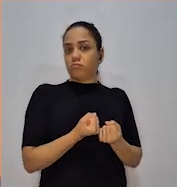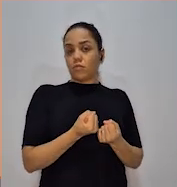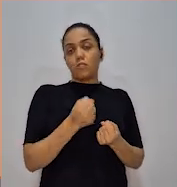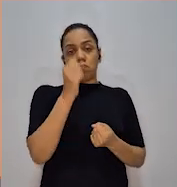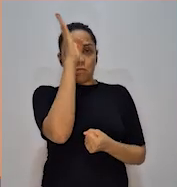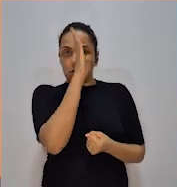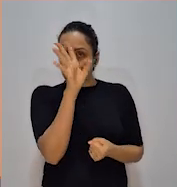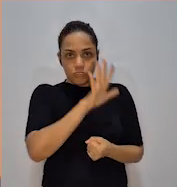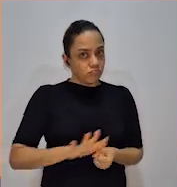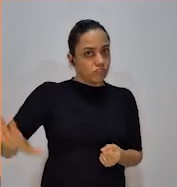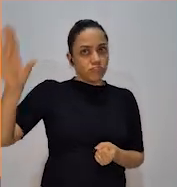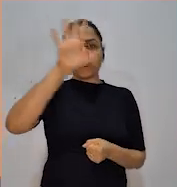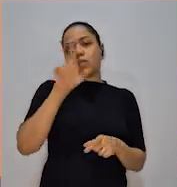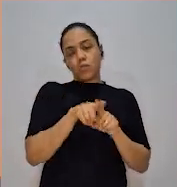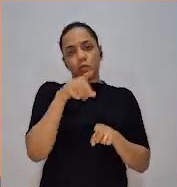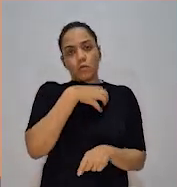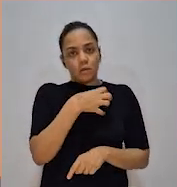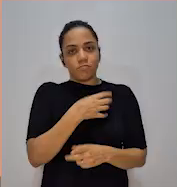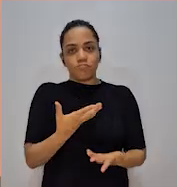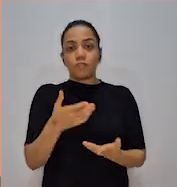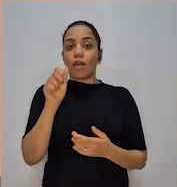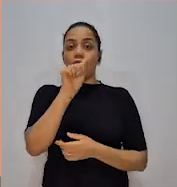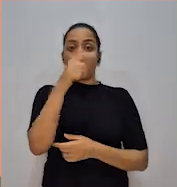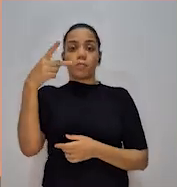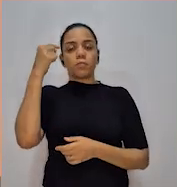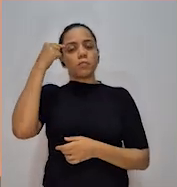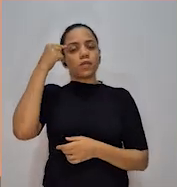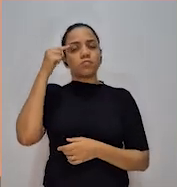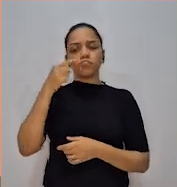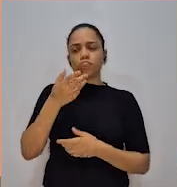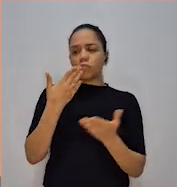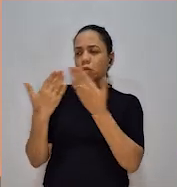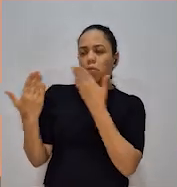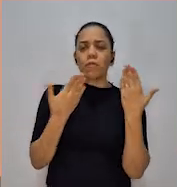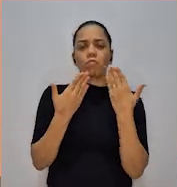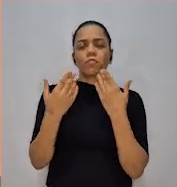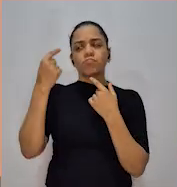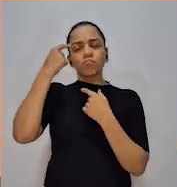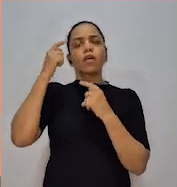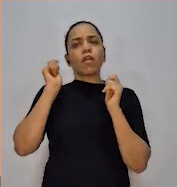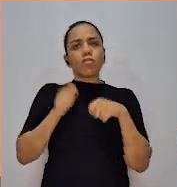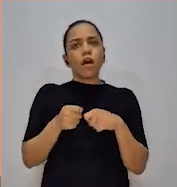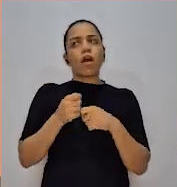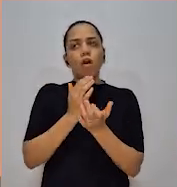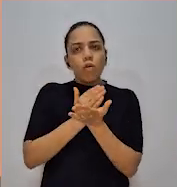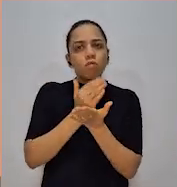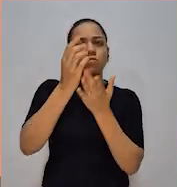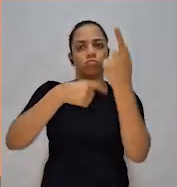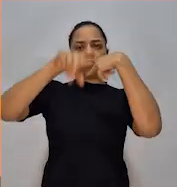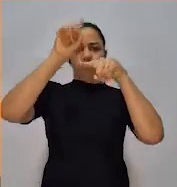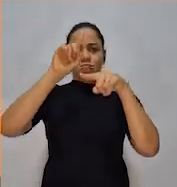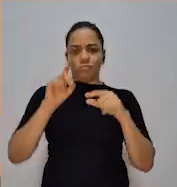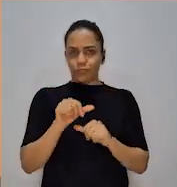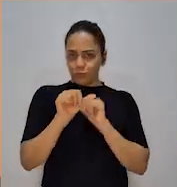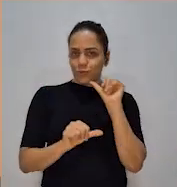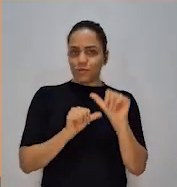A APS acredita que conversas como essa são um ponto de partida para grandes transformações. E para isso, nós temos uma convidada